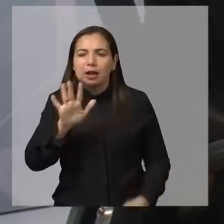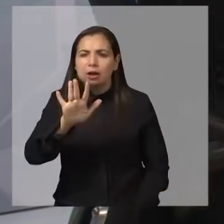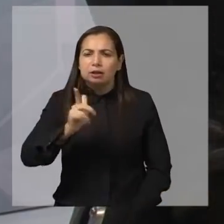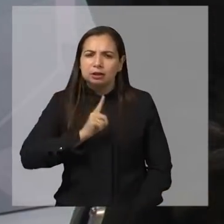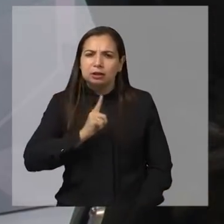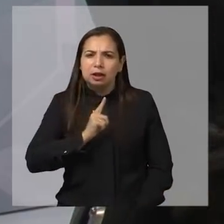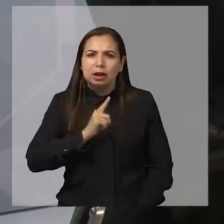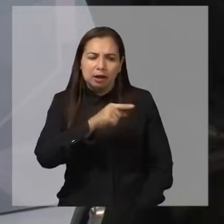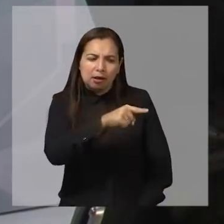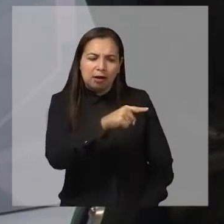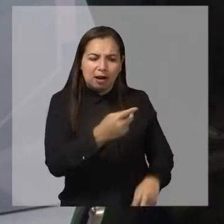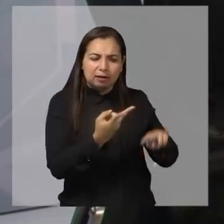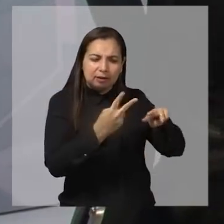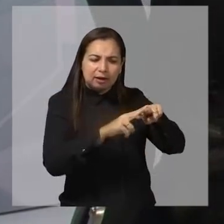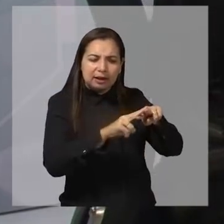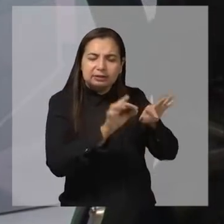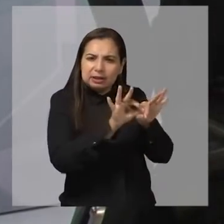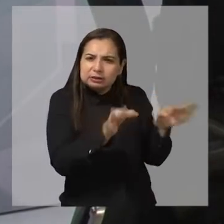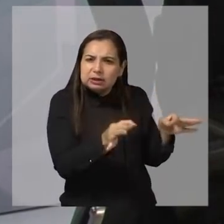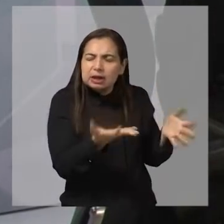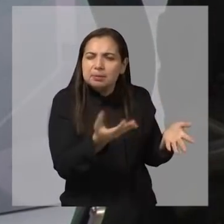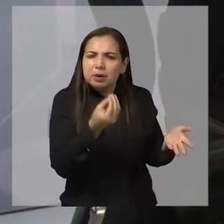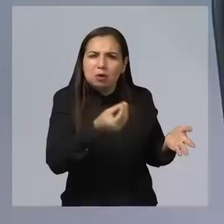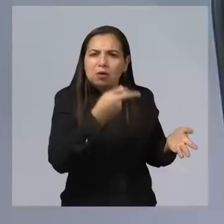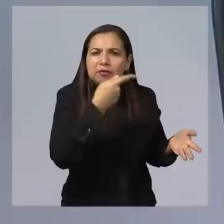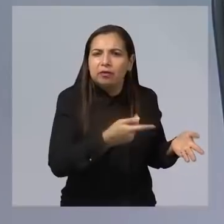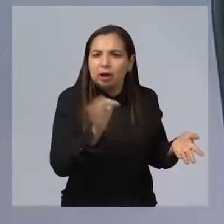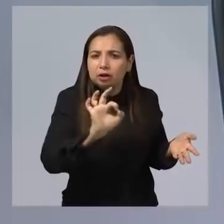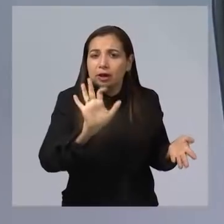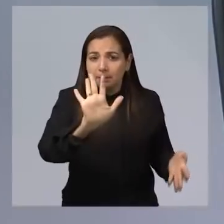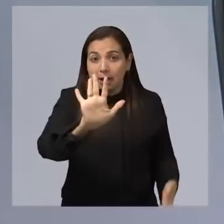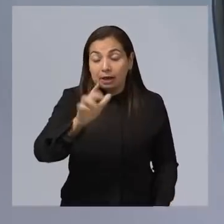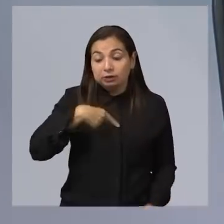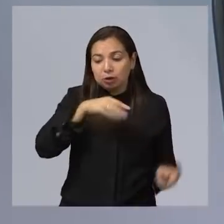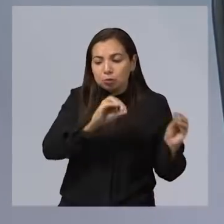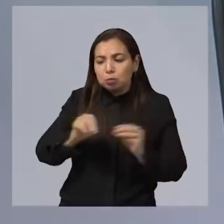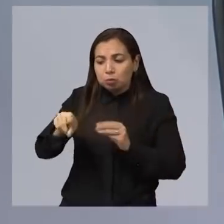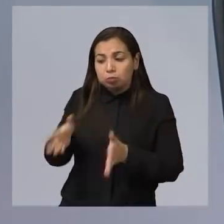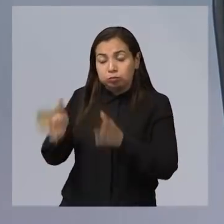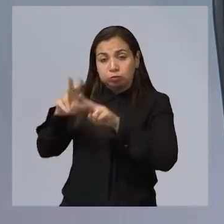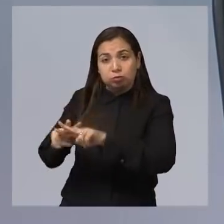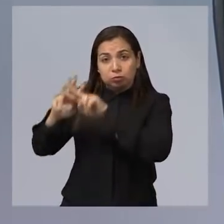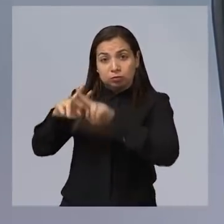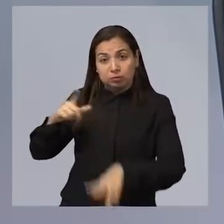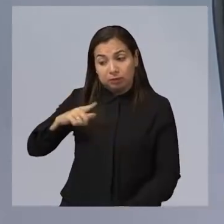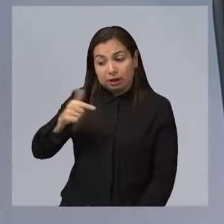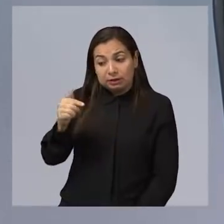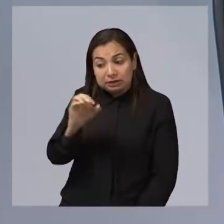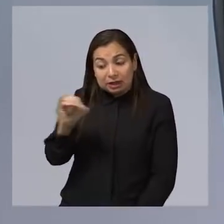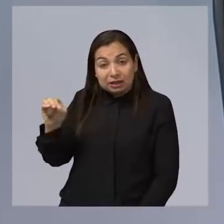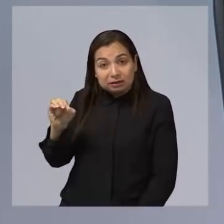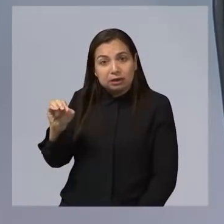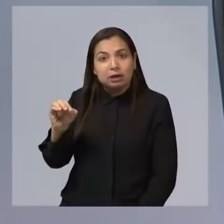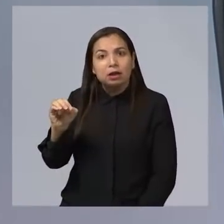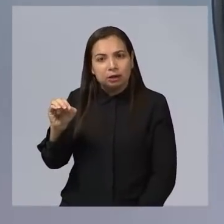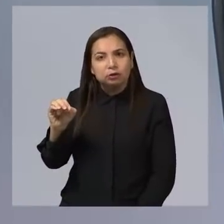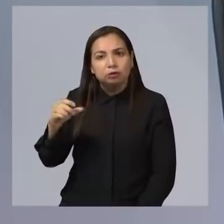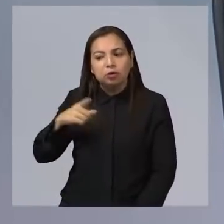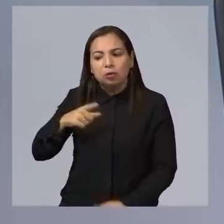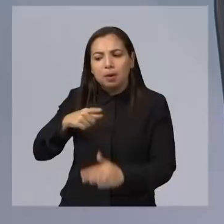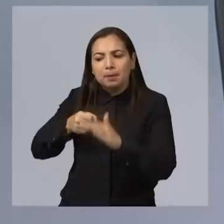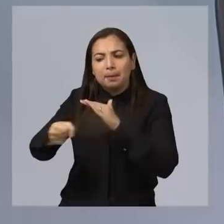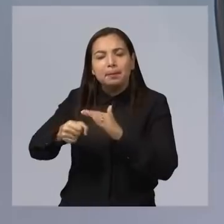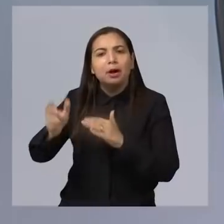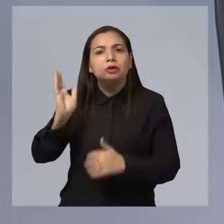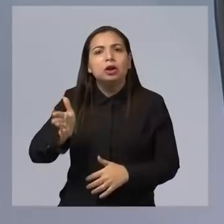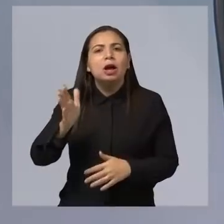ninguém fala isso. Nós pegamos e colocamos faixa de 700 presos que estavam dentro da cadeia pública, no semiaberto, que só